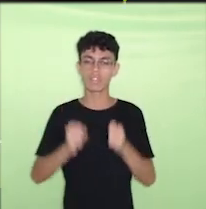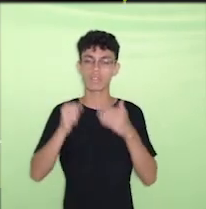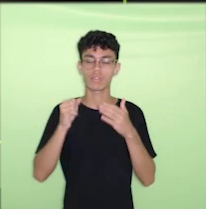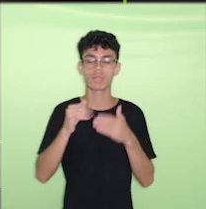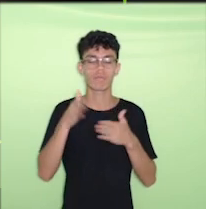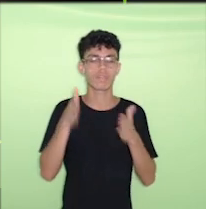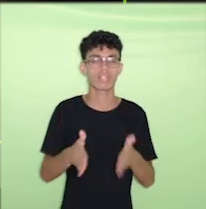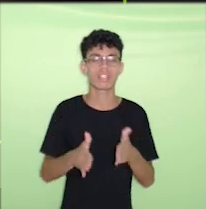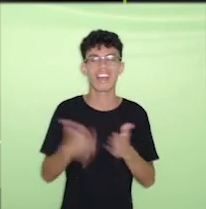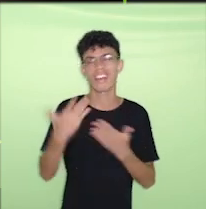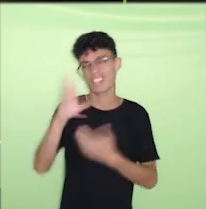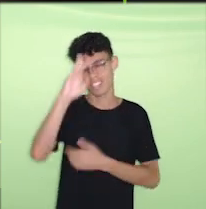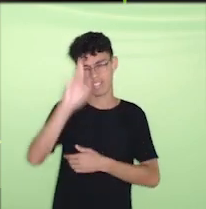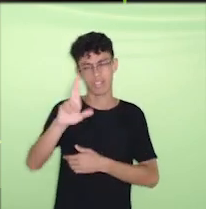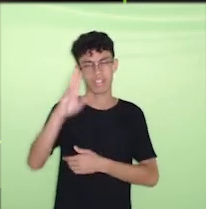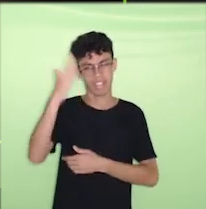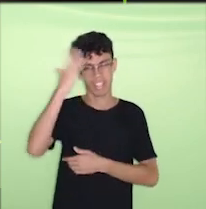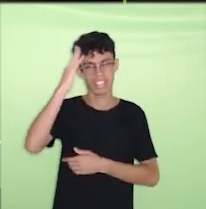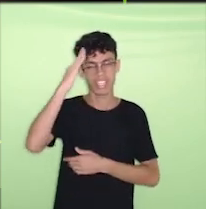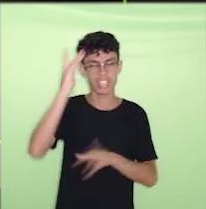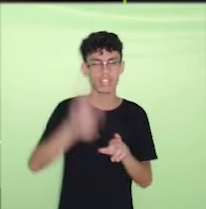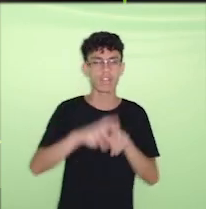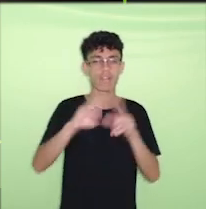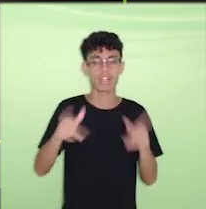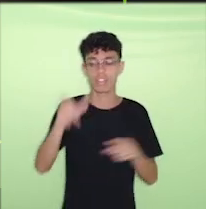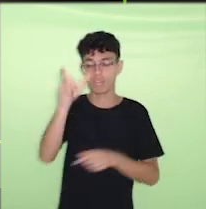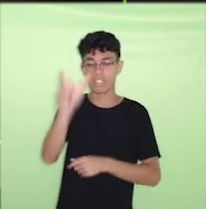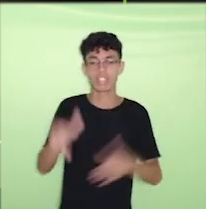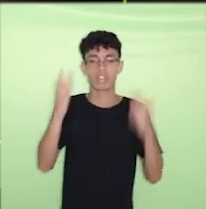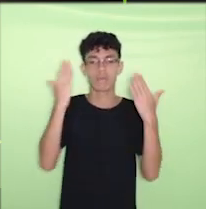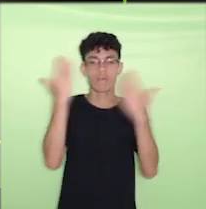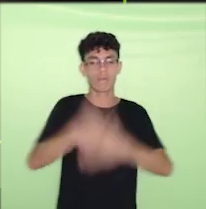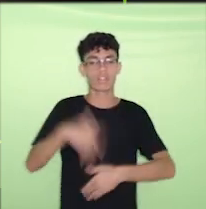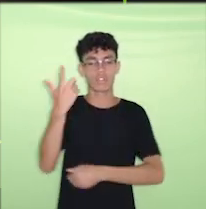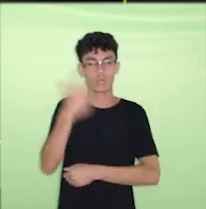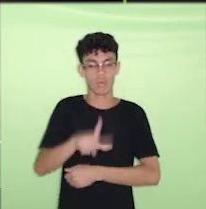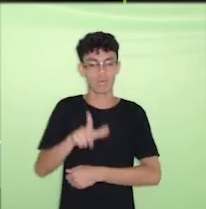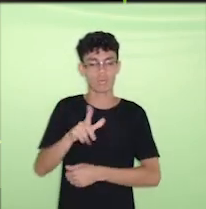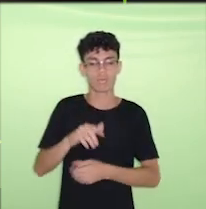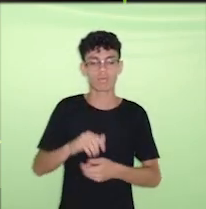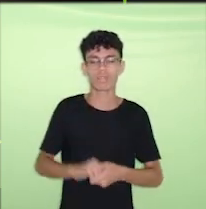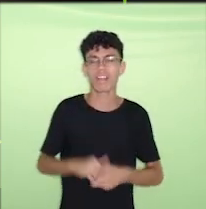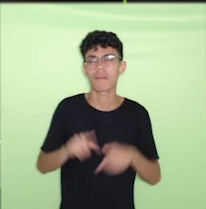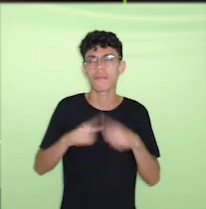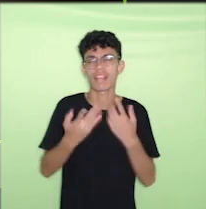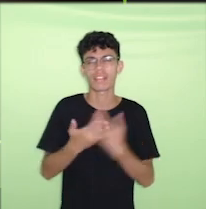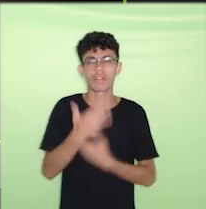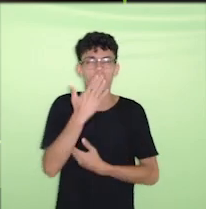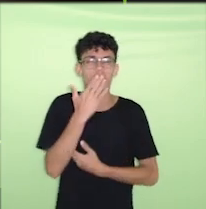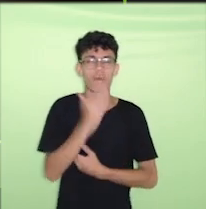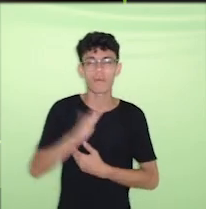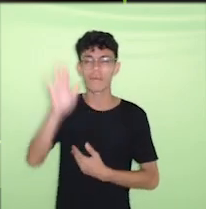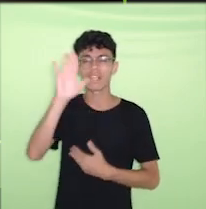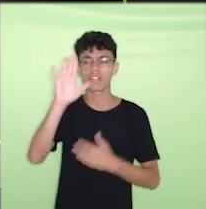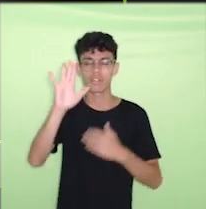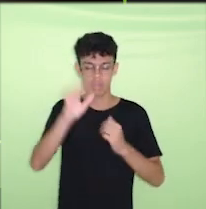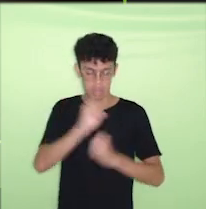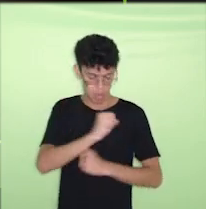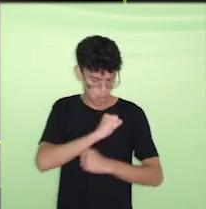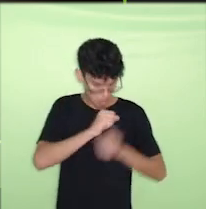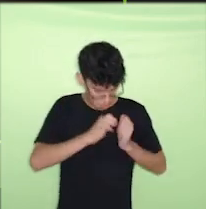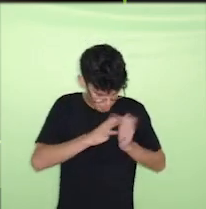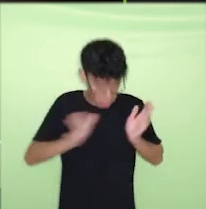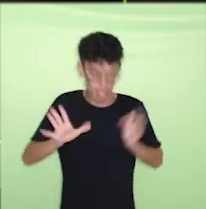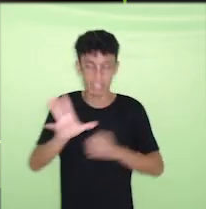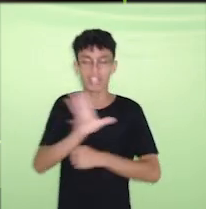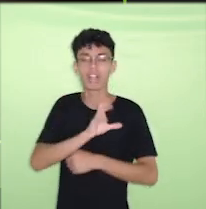eu sei que não é assim. Os senhores querem me provar novamente, não é? Mas eu juro, meu peito está abrasado de amor